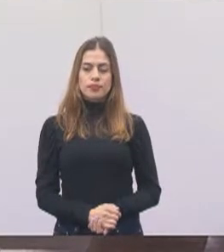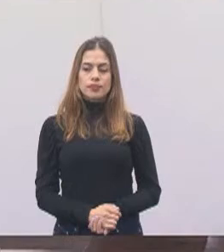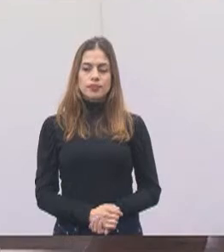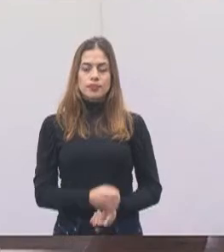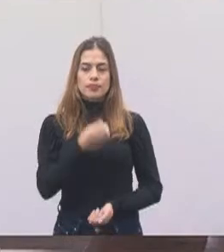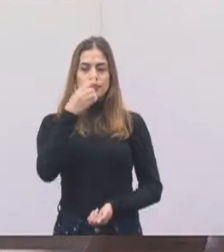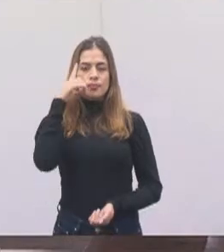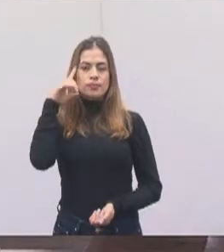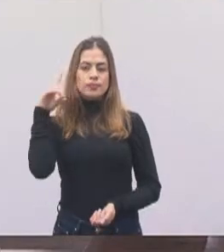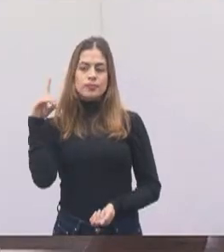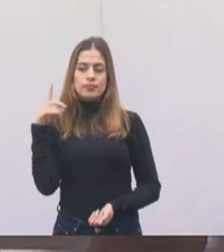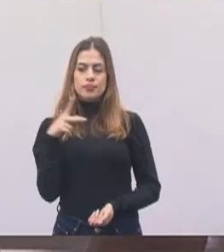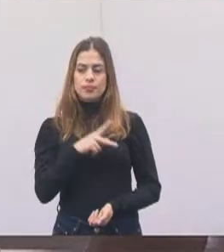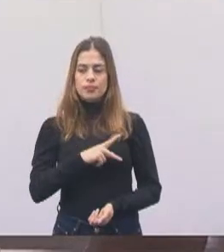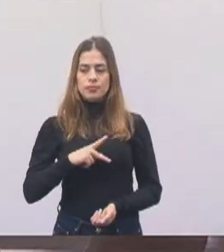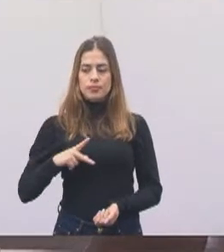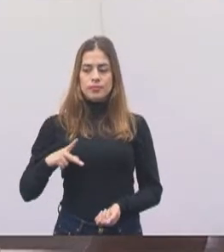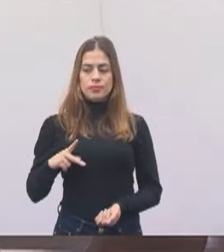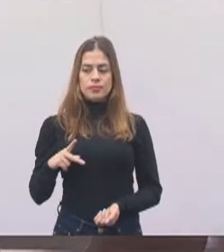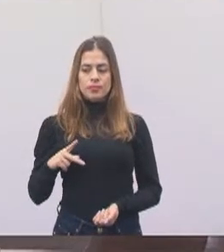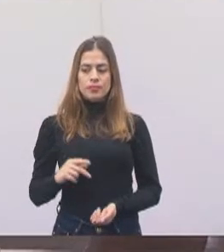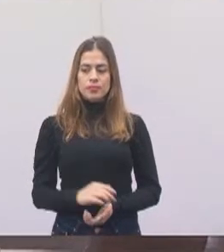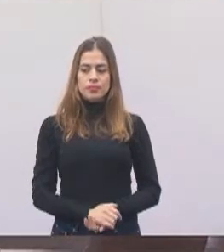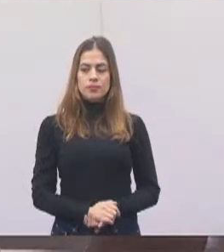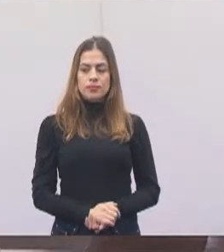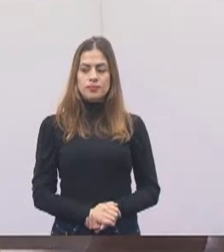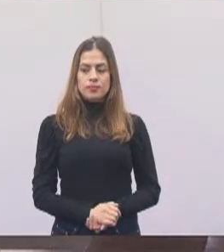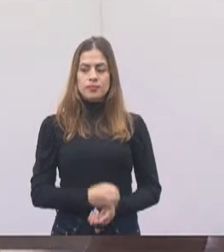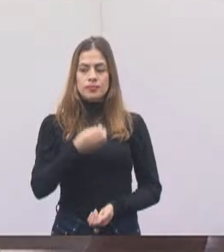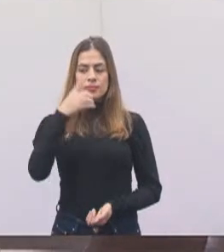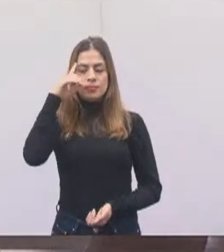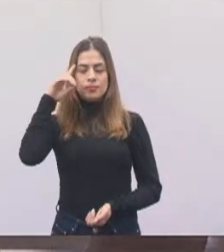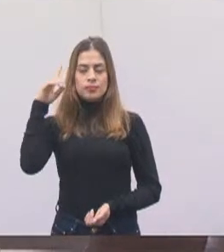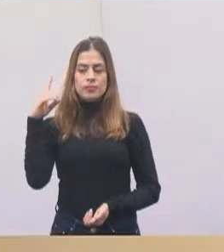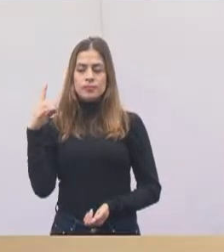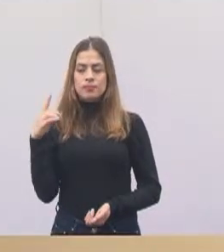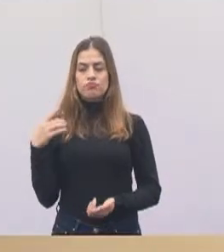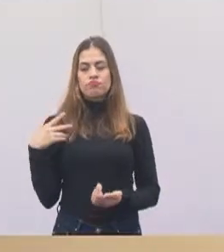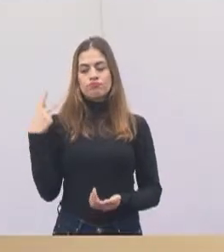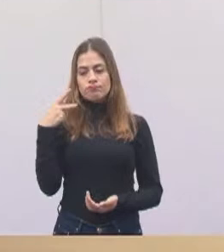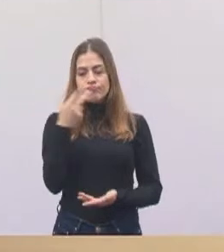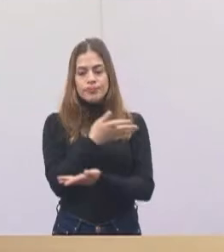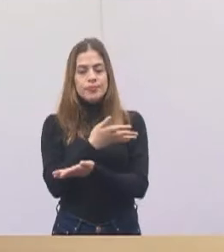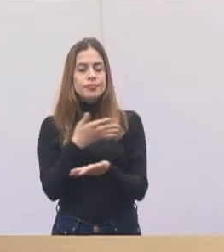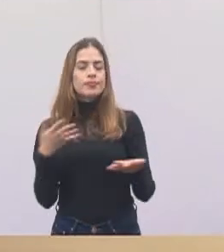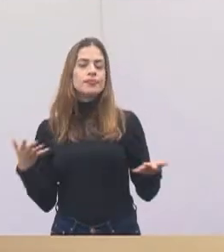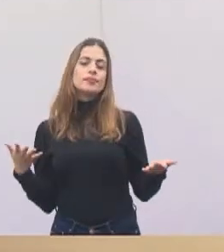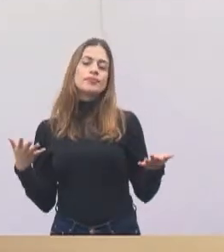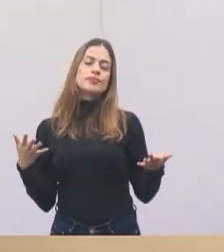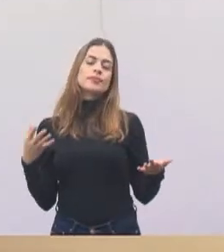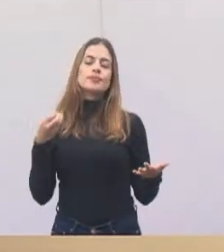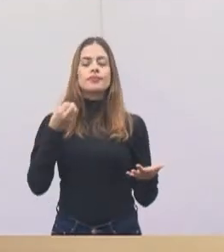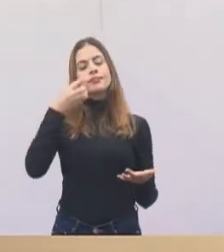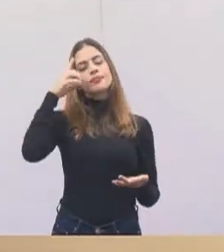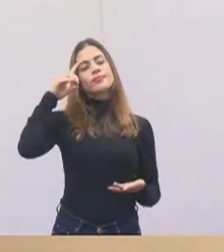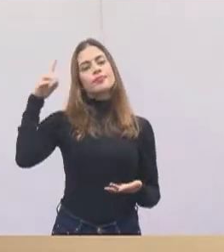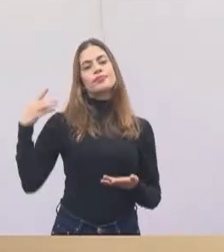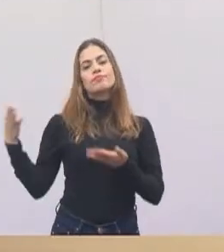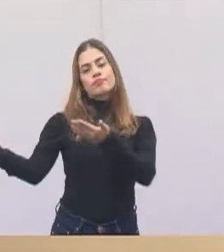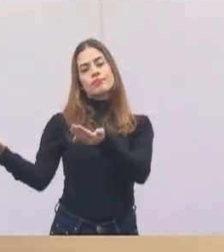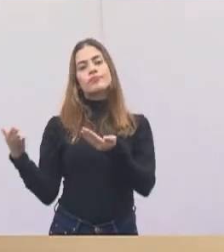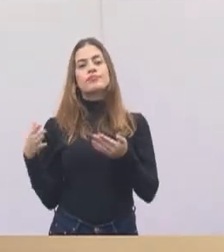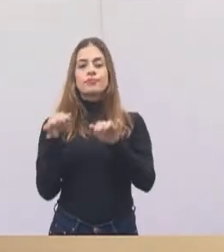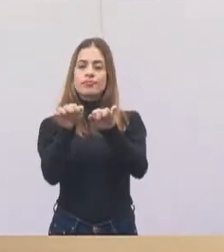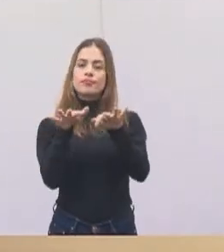Bom dia, presidente. Bom dia, novos pares. Bom dia, vocês que estão aqui